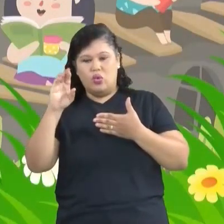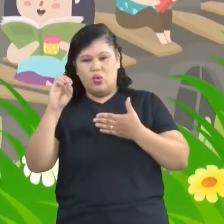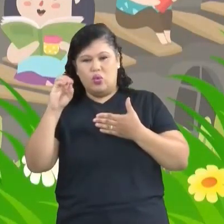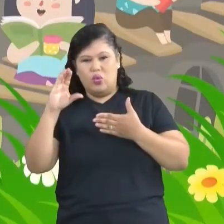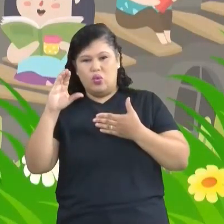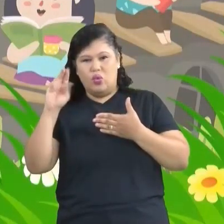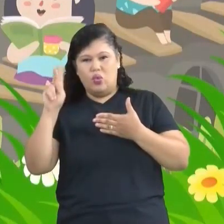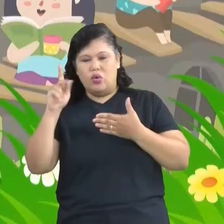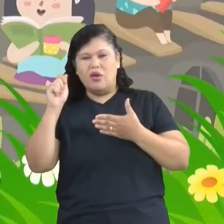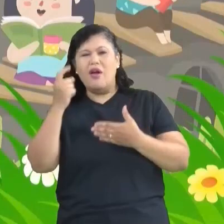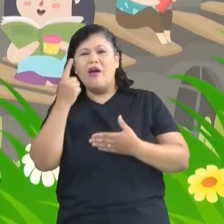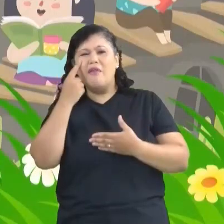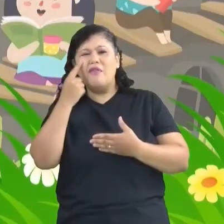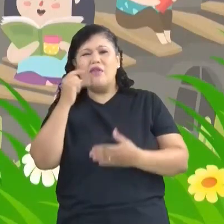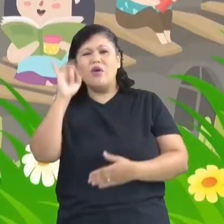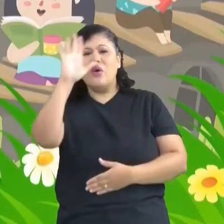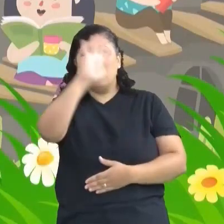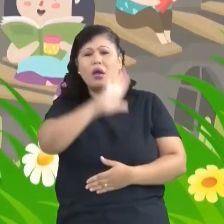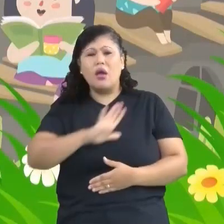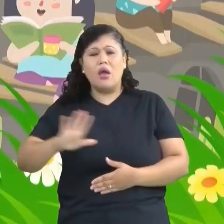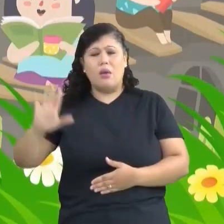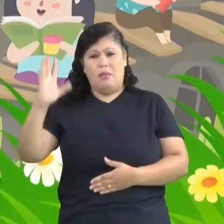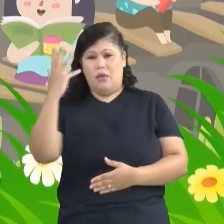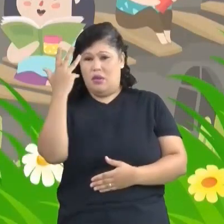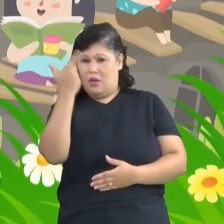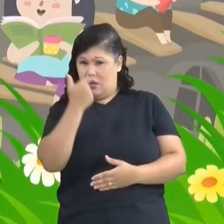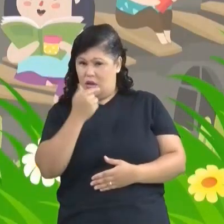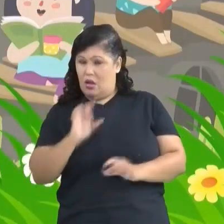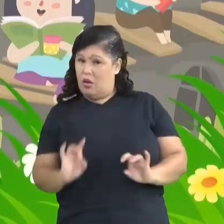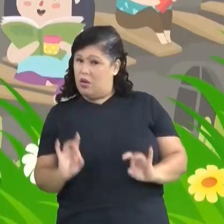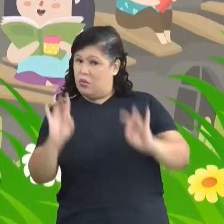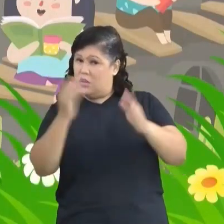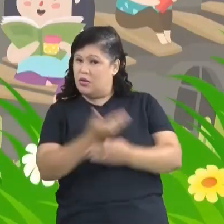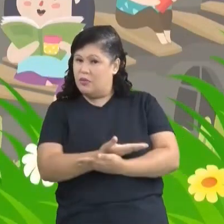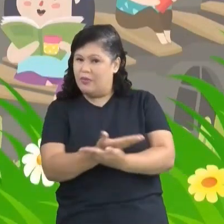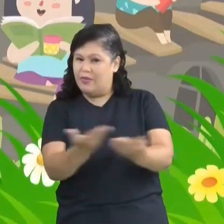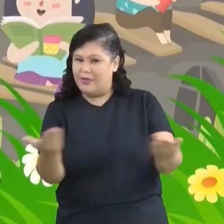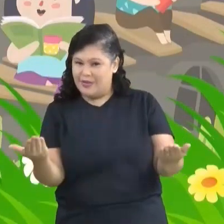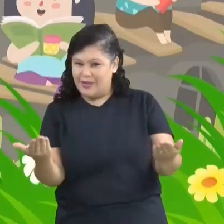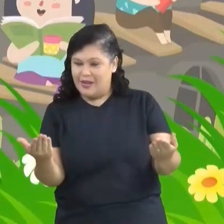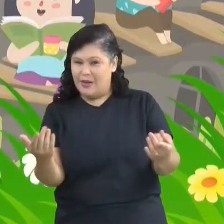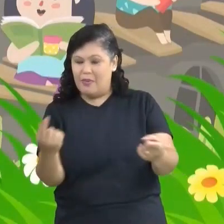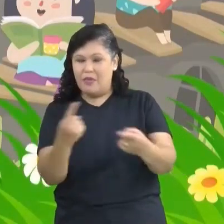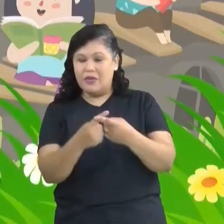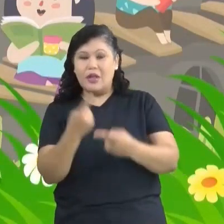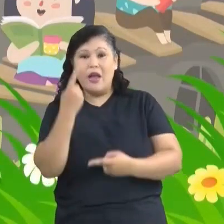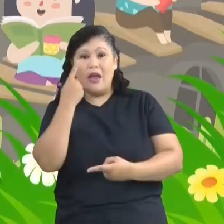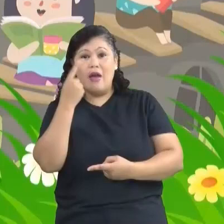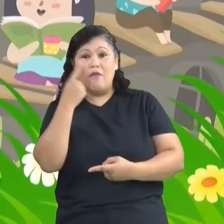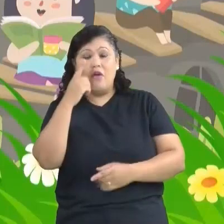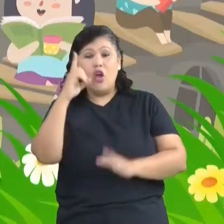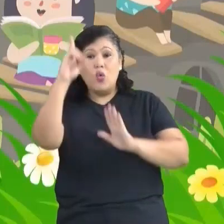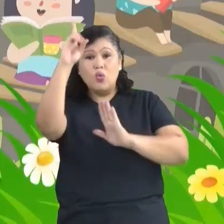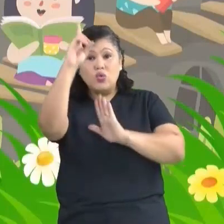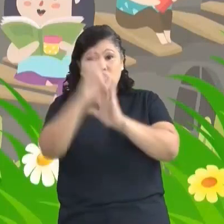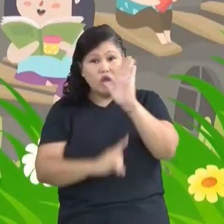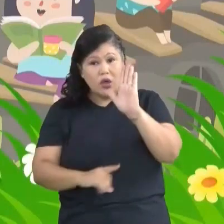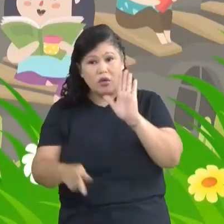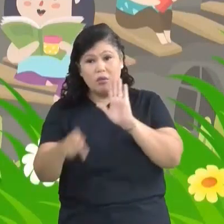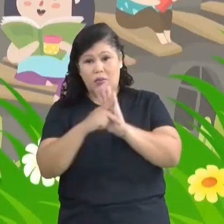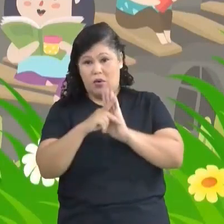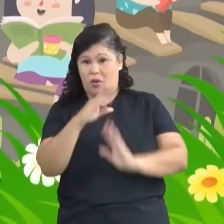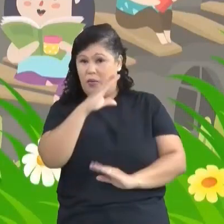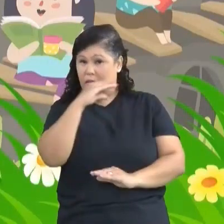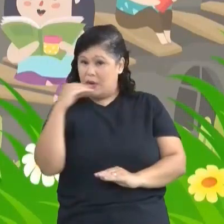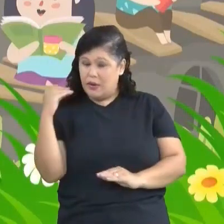foi feito especialmente para vocês, para dizer quais são os direitos que vocês têm. E o que esse